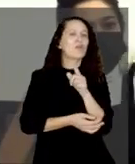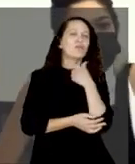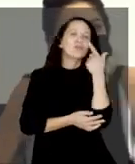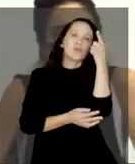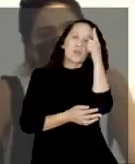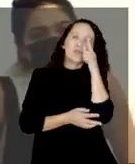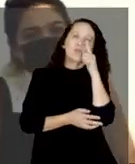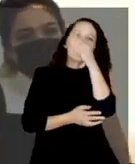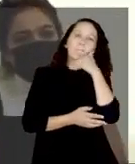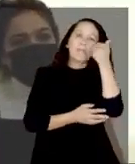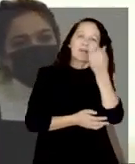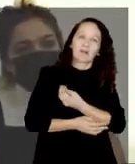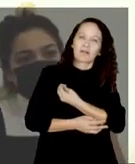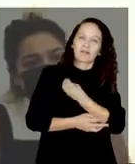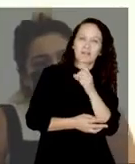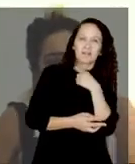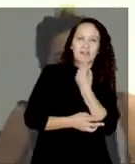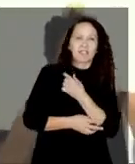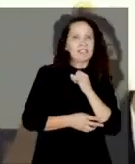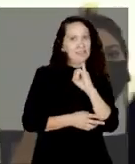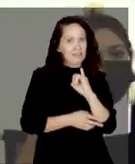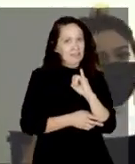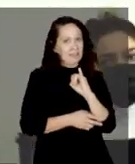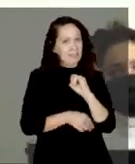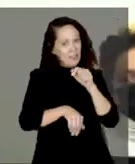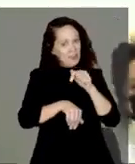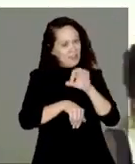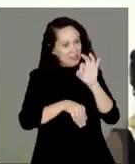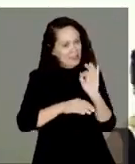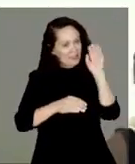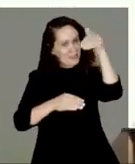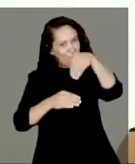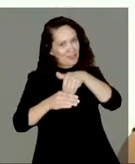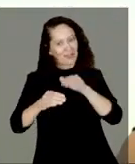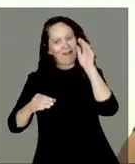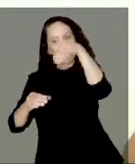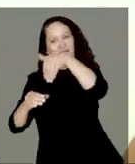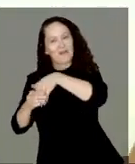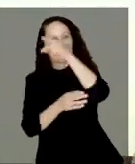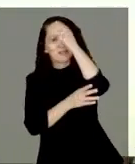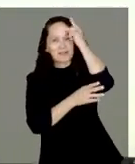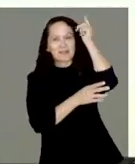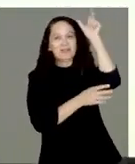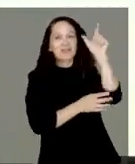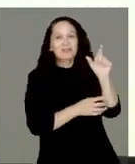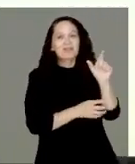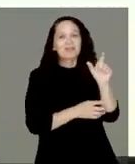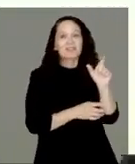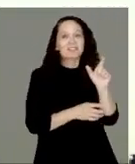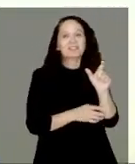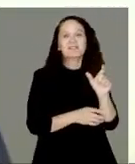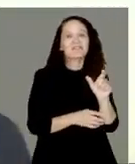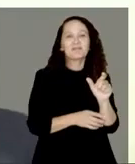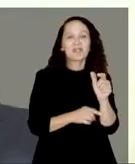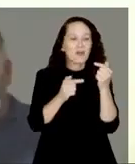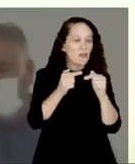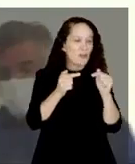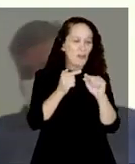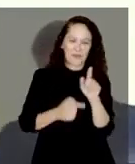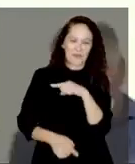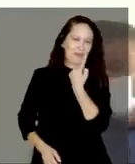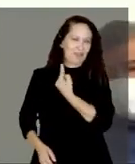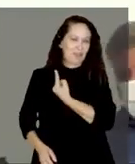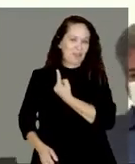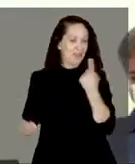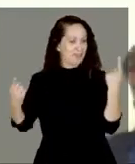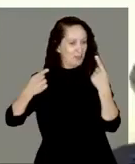Então, companheiros e companheiras, eu acho, vocês vão ver o filme e vocês vão perceber o